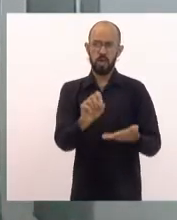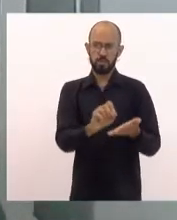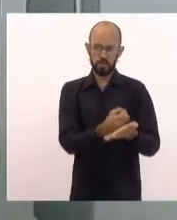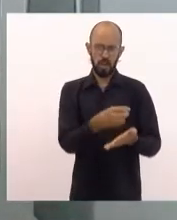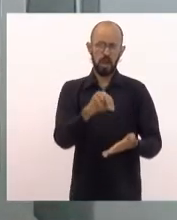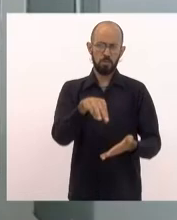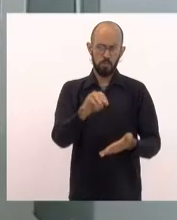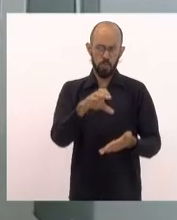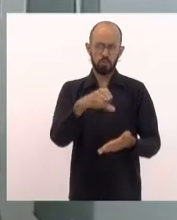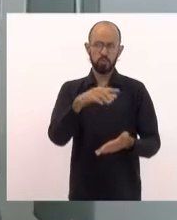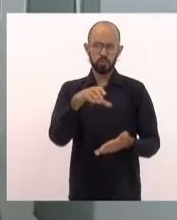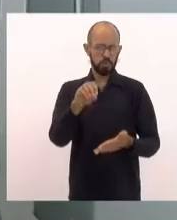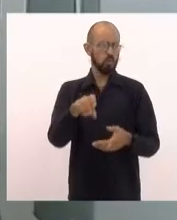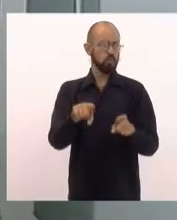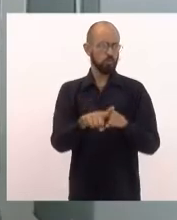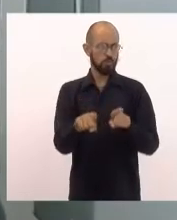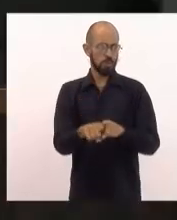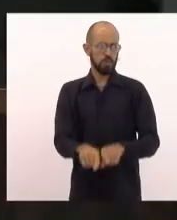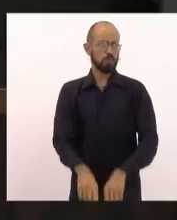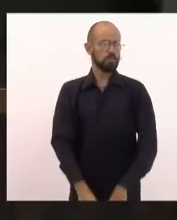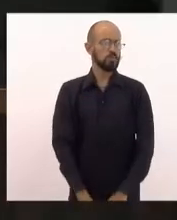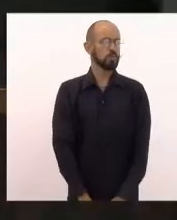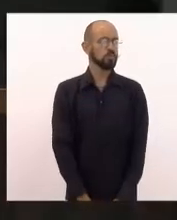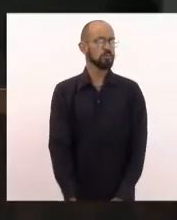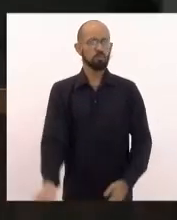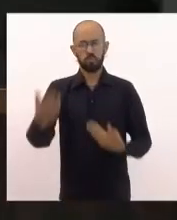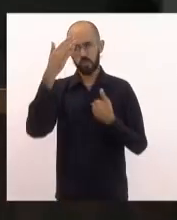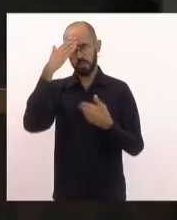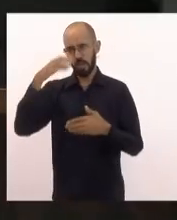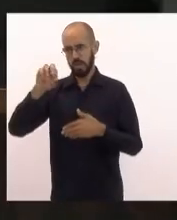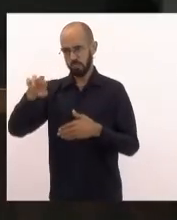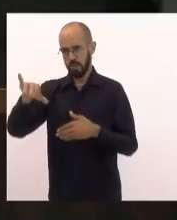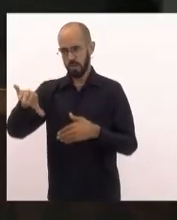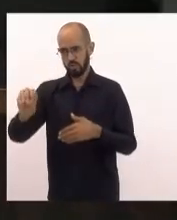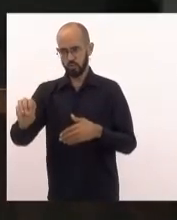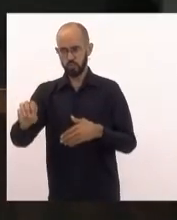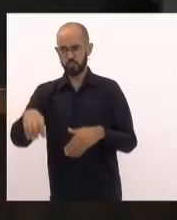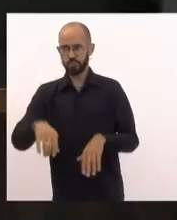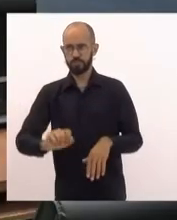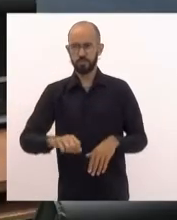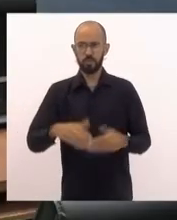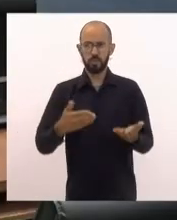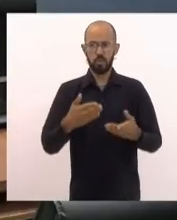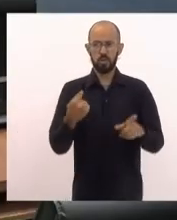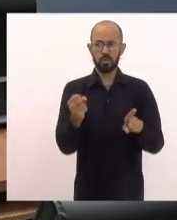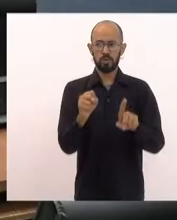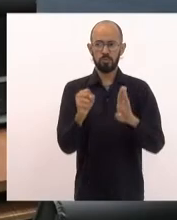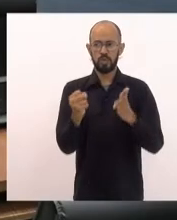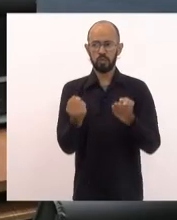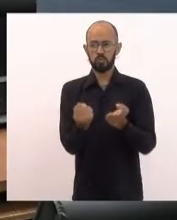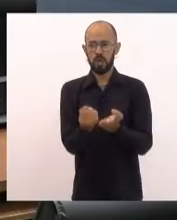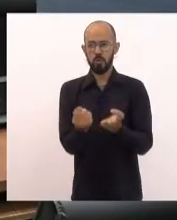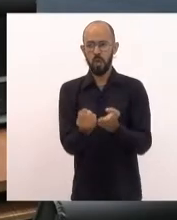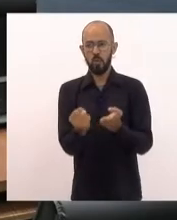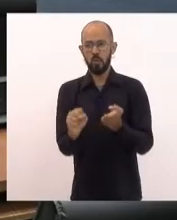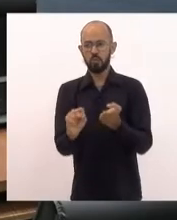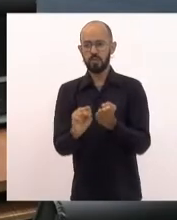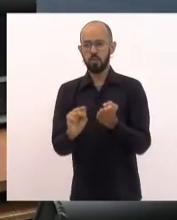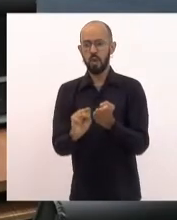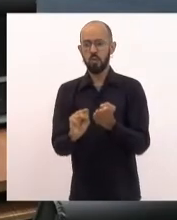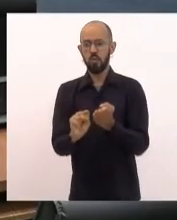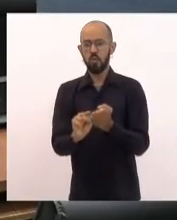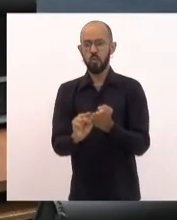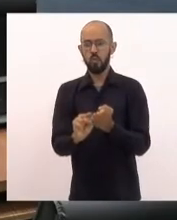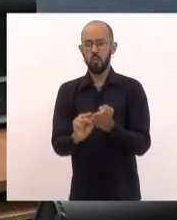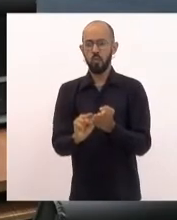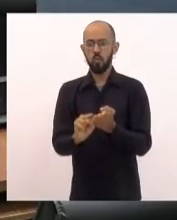Vossa Excelência. Obrigado, deputado Márcio. Deputado Samuel Malafaia, por favor. Deputada Marta quer fazer pela ordem